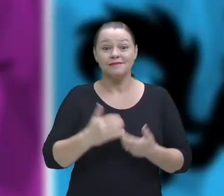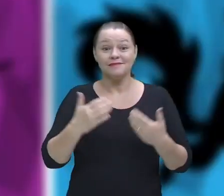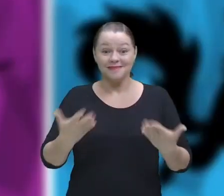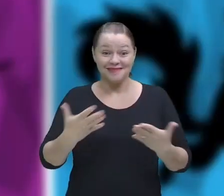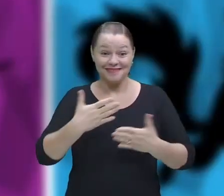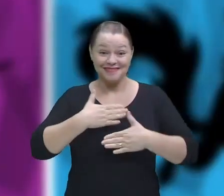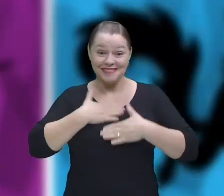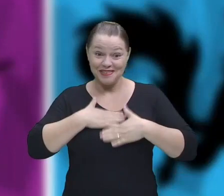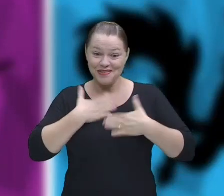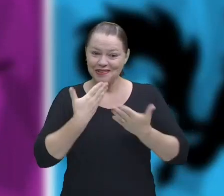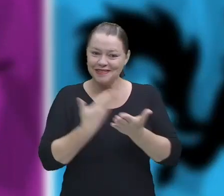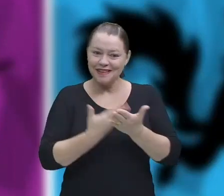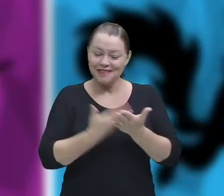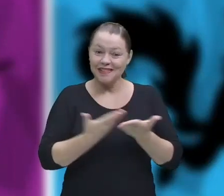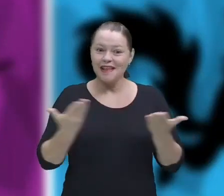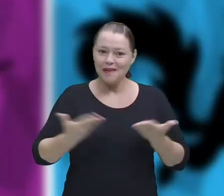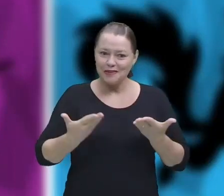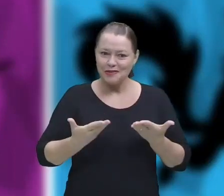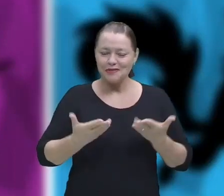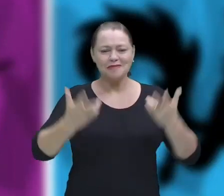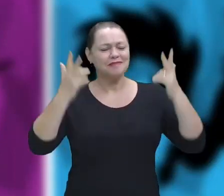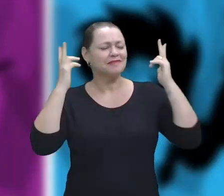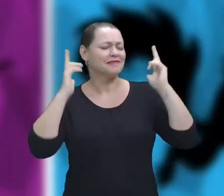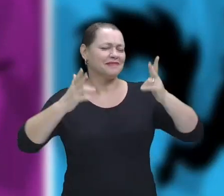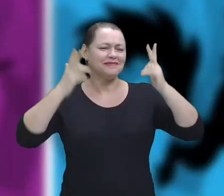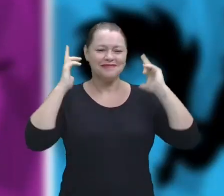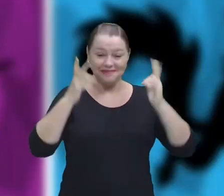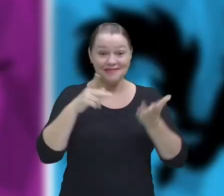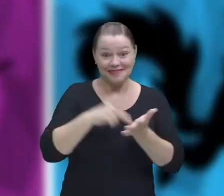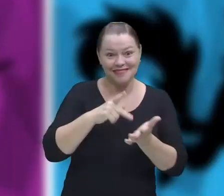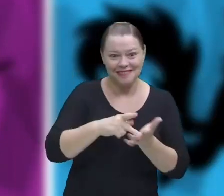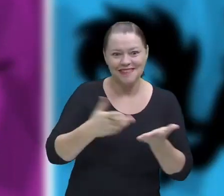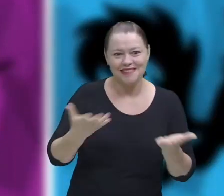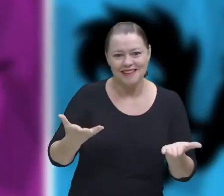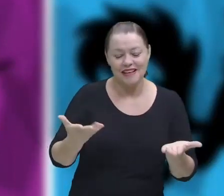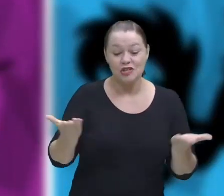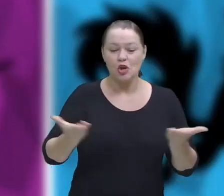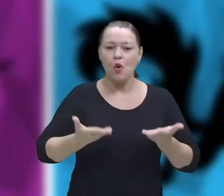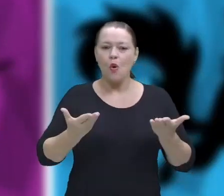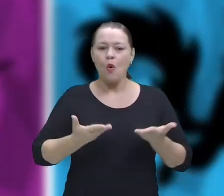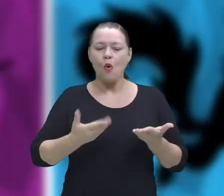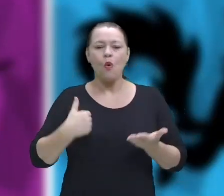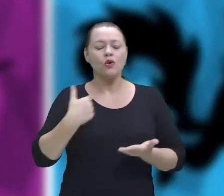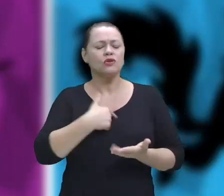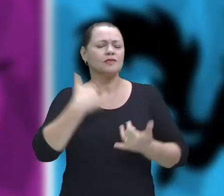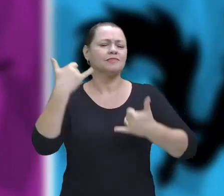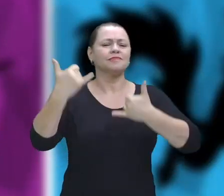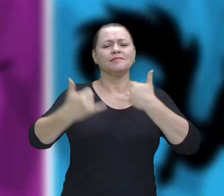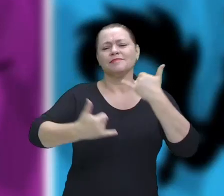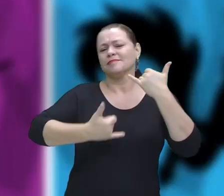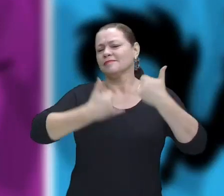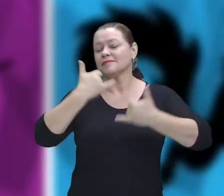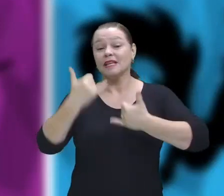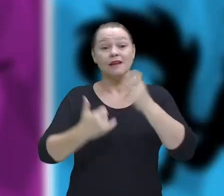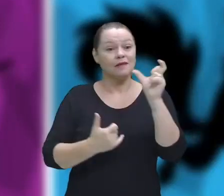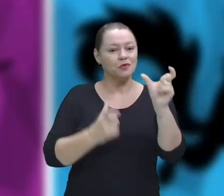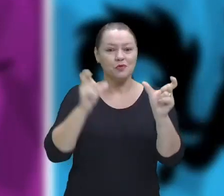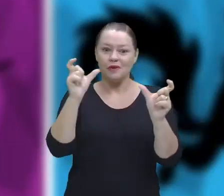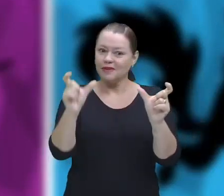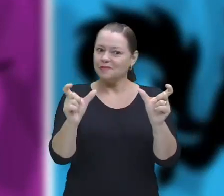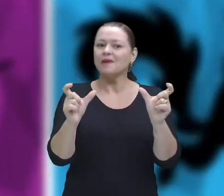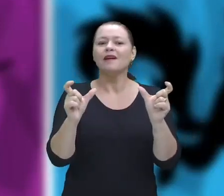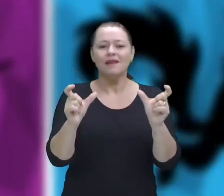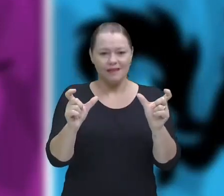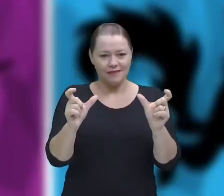Gostaram da aula de hoje? Foi divertida, não é verdade? Na aula de hoje, nós brincamos com as palavras.